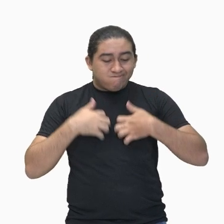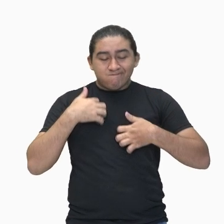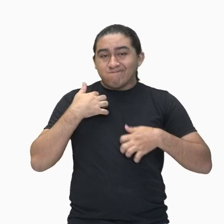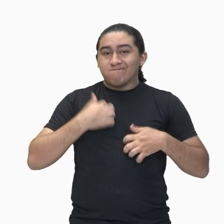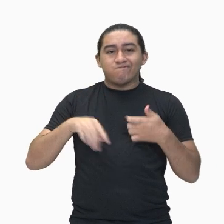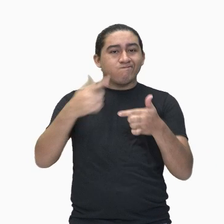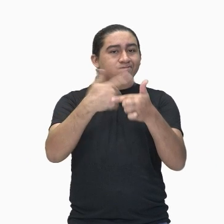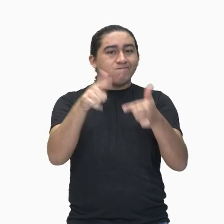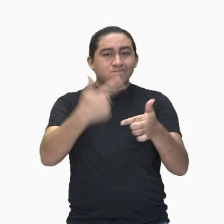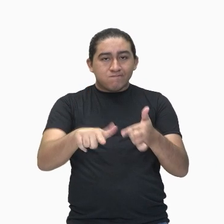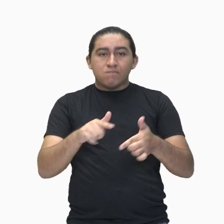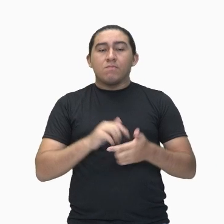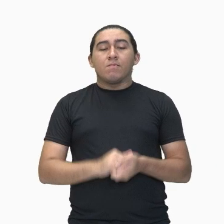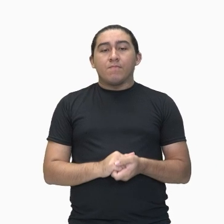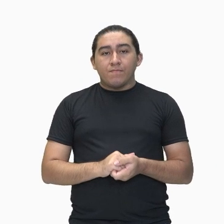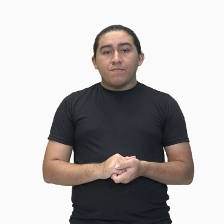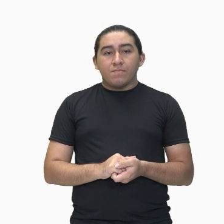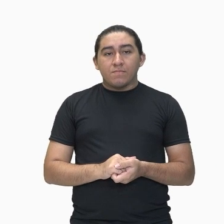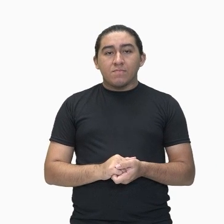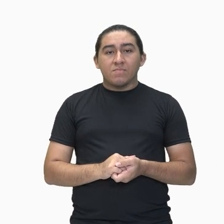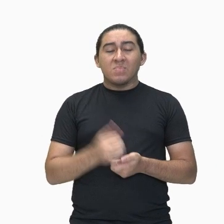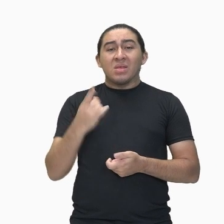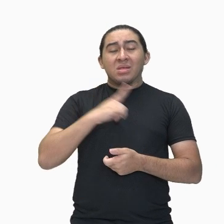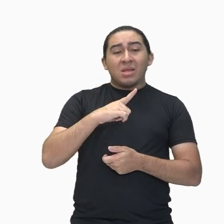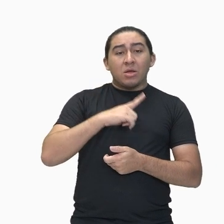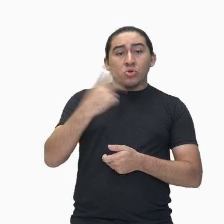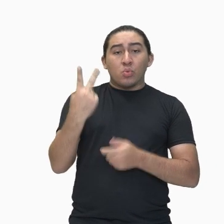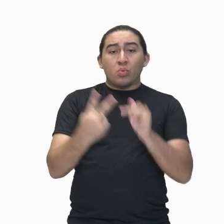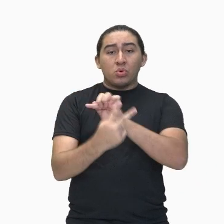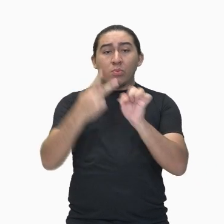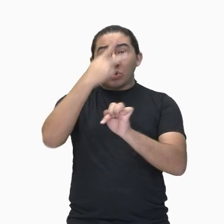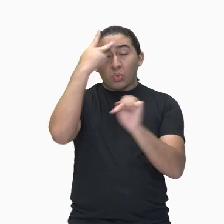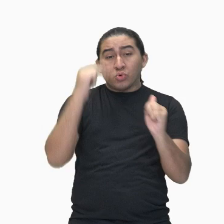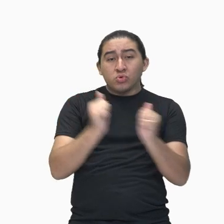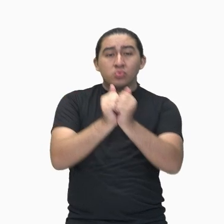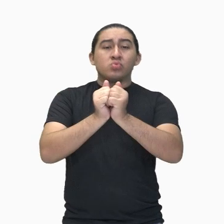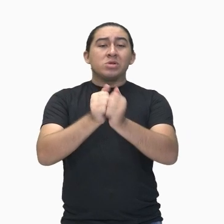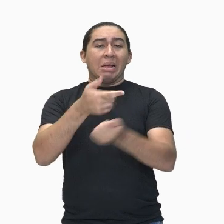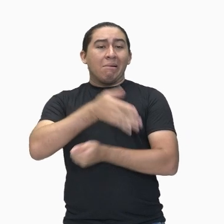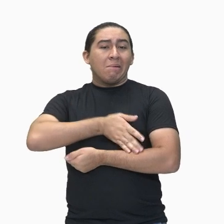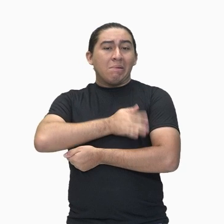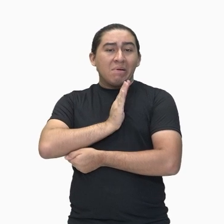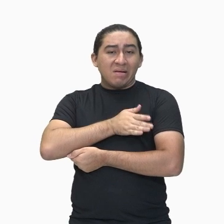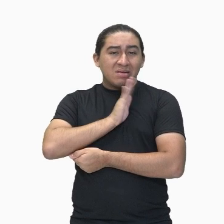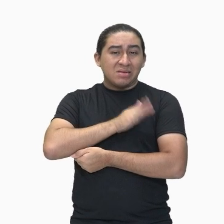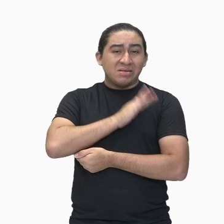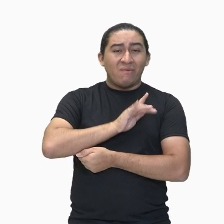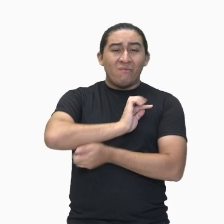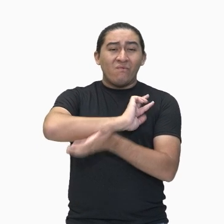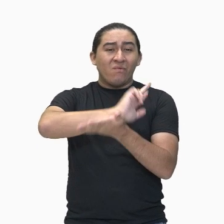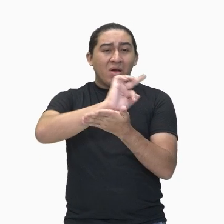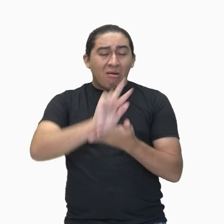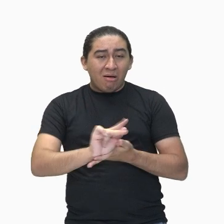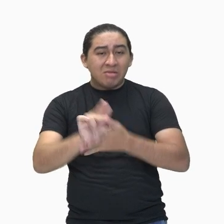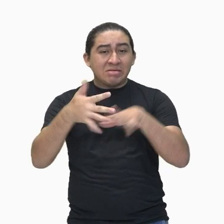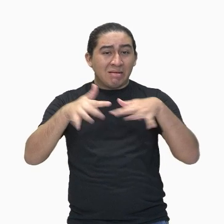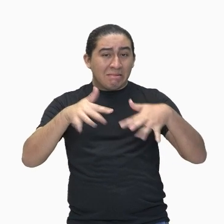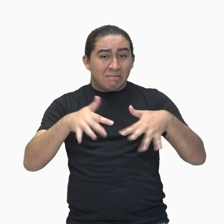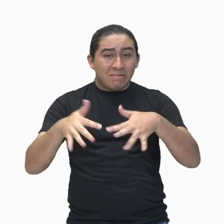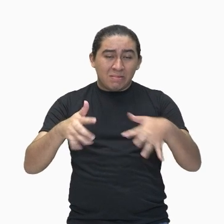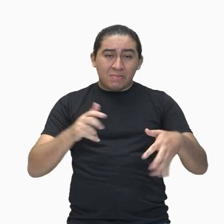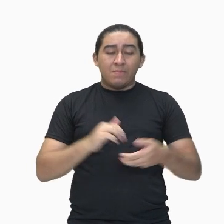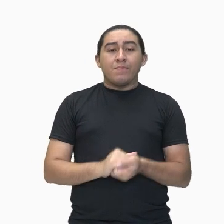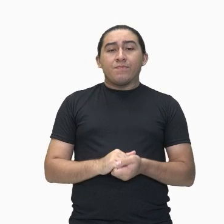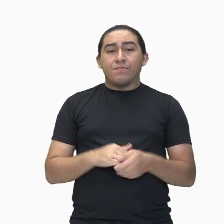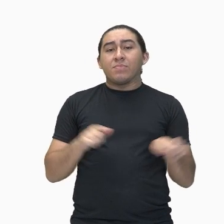de pernas. Na união das barrigas, na união de barrigas, um breve tremor de